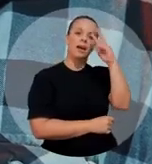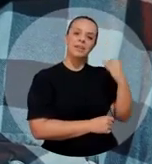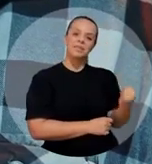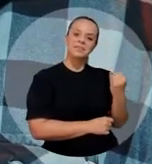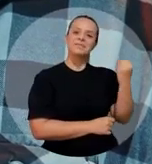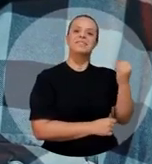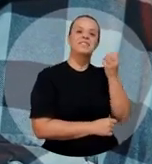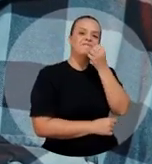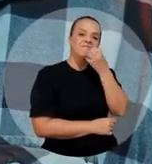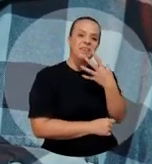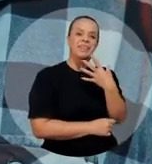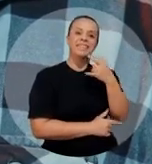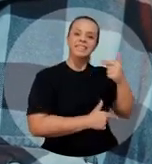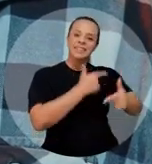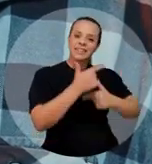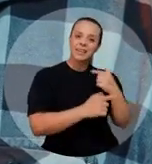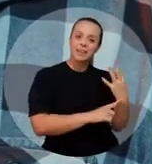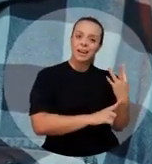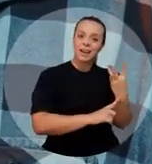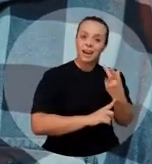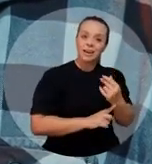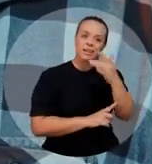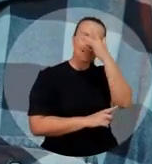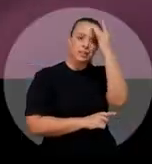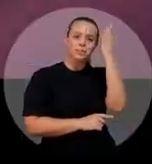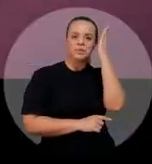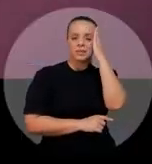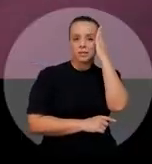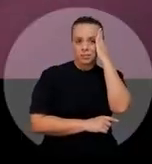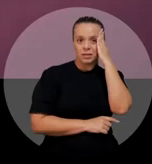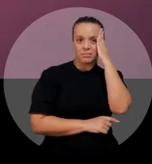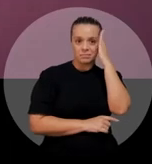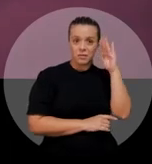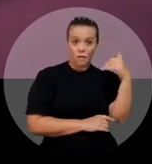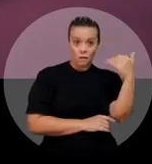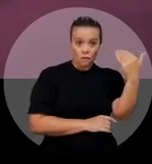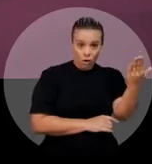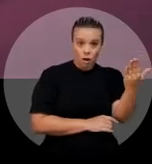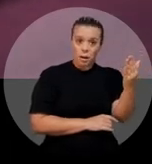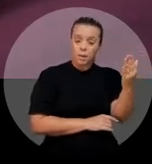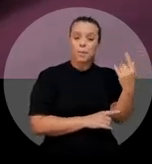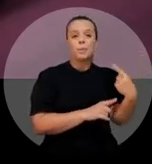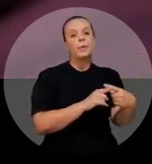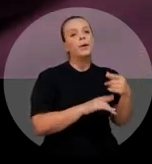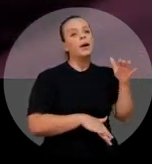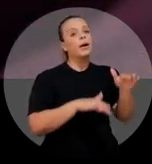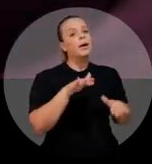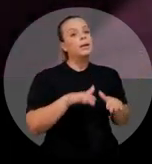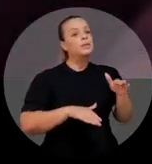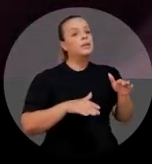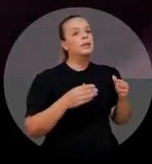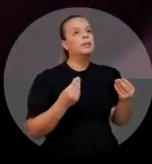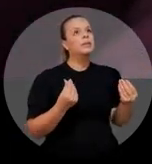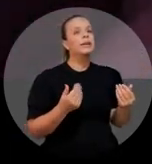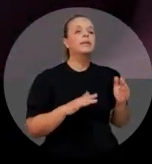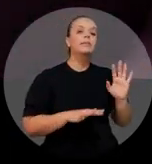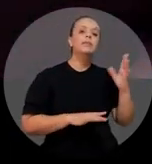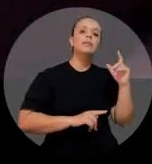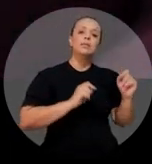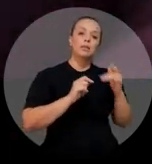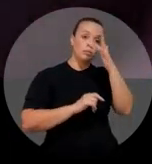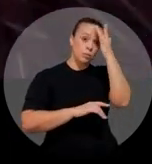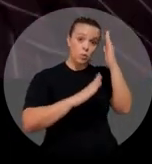lembrado, muito bom fazer arte, ser reconhecido por ela, não só fora, porque geralmente